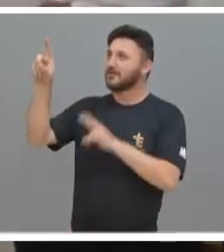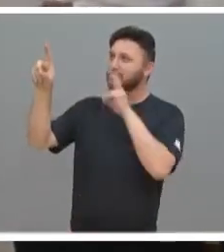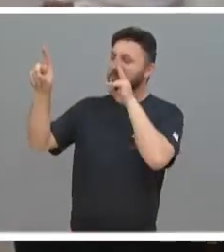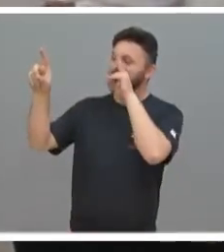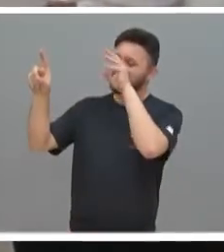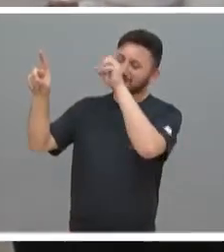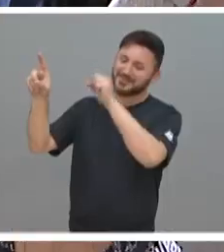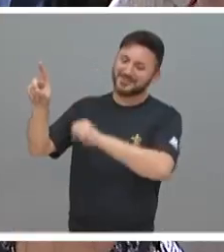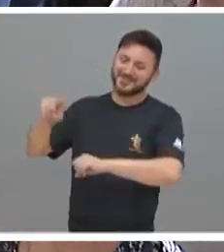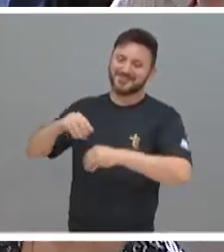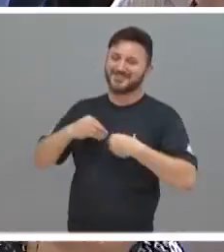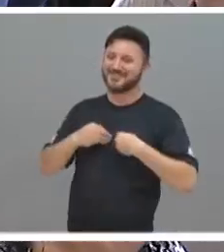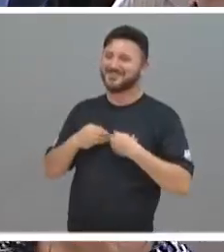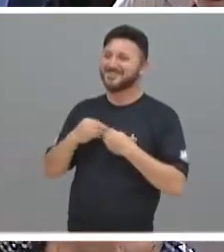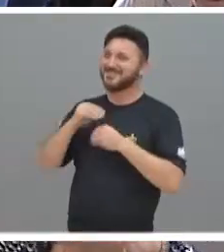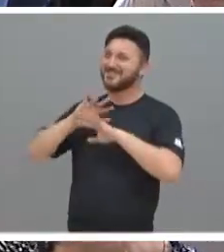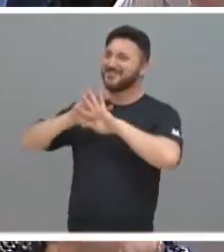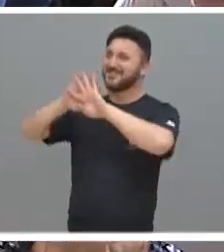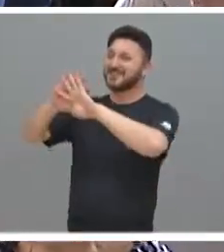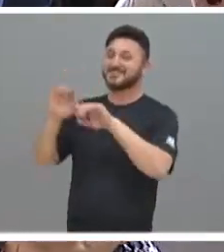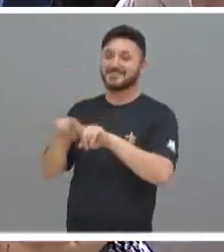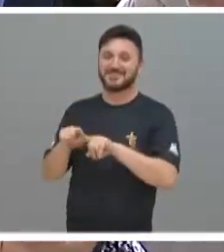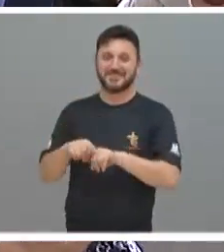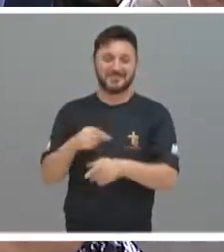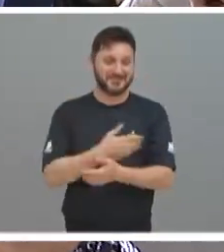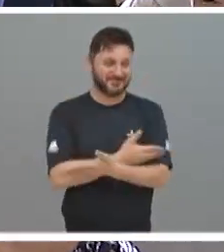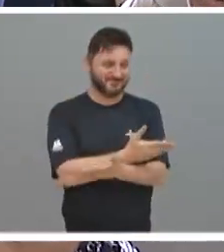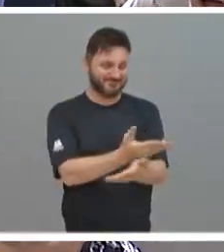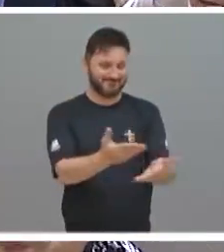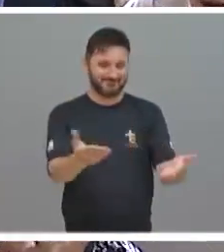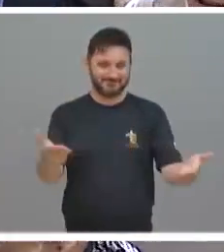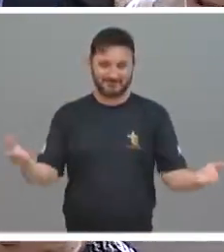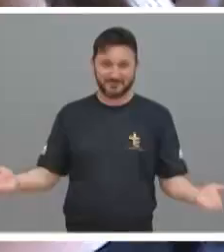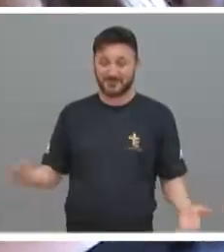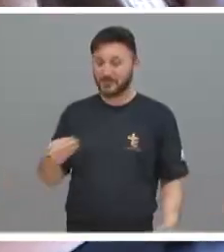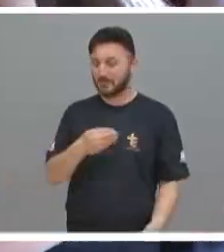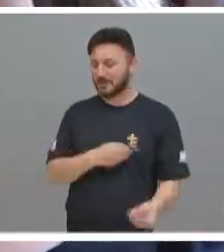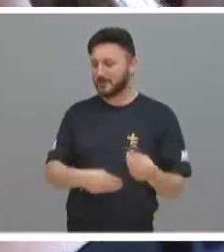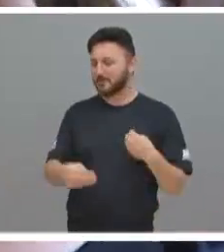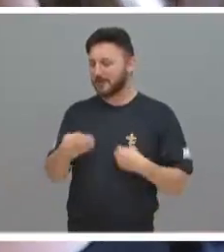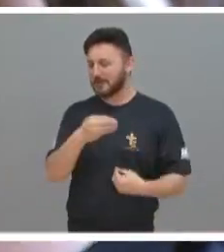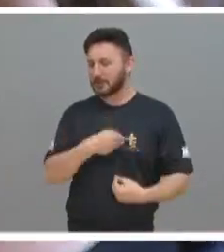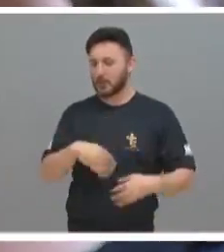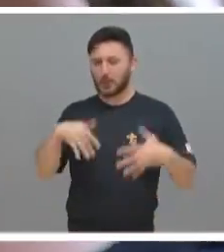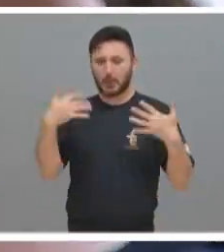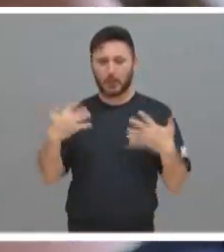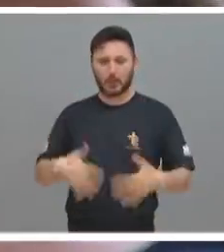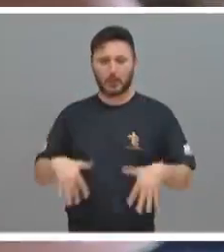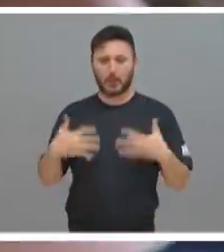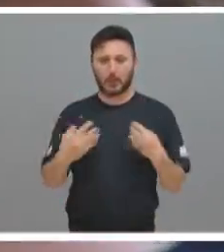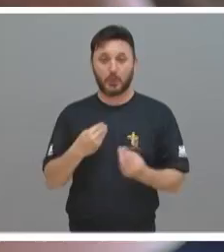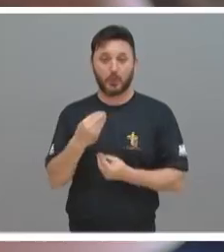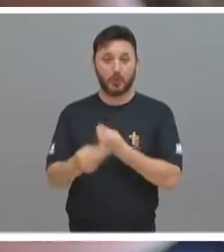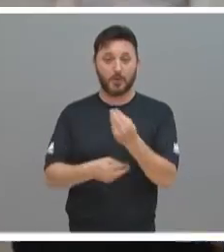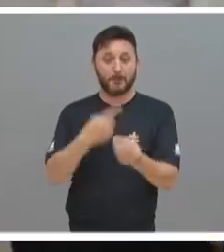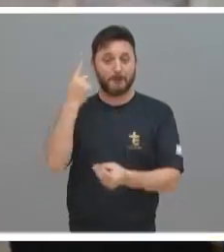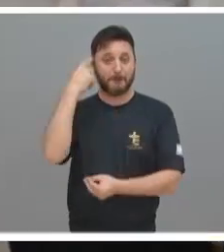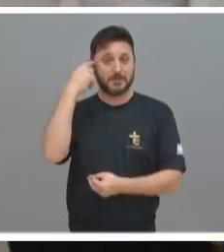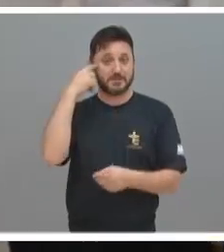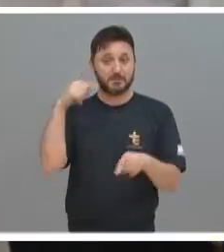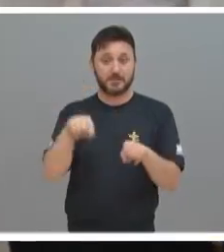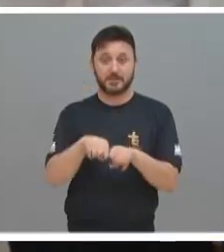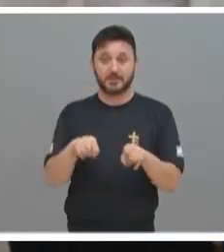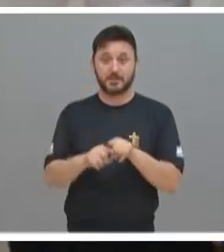Deus Todo-Poderoso e a vós, irmãos e irmãs, que pequei muitas vezes